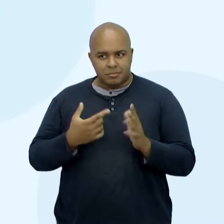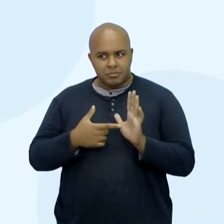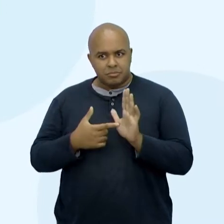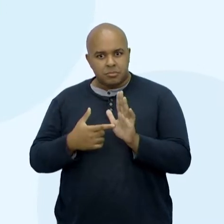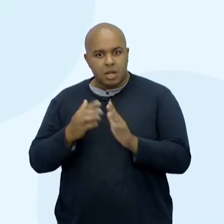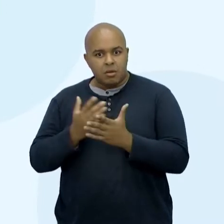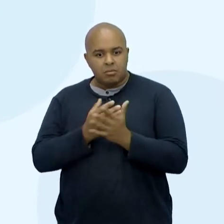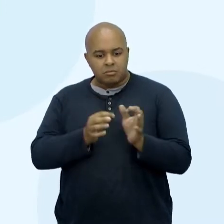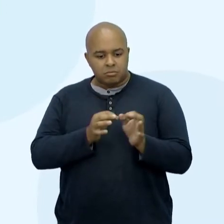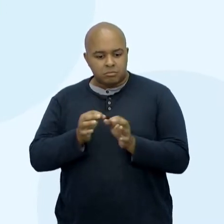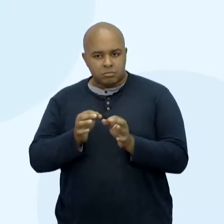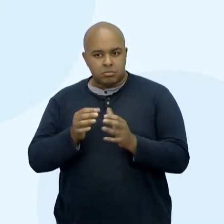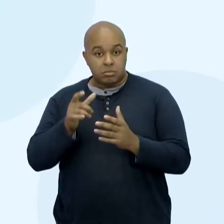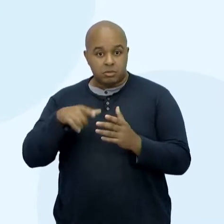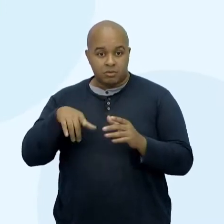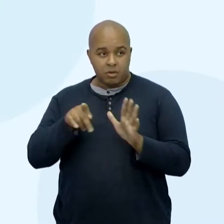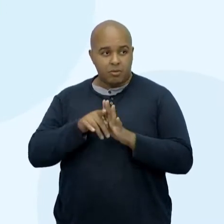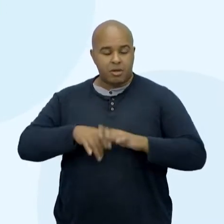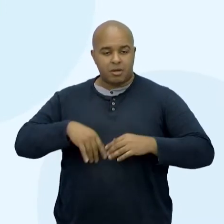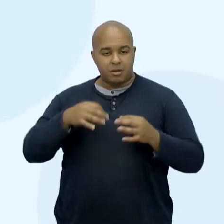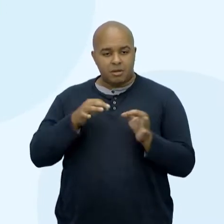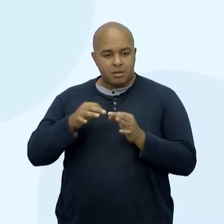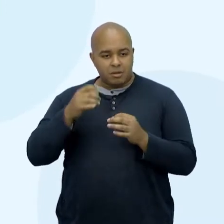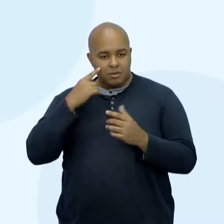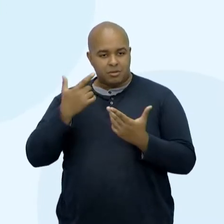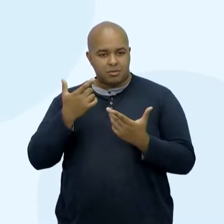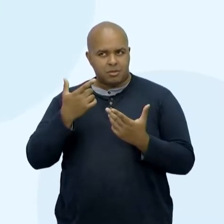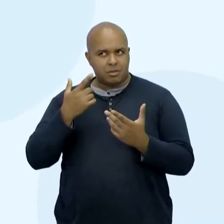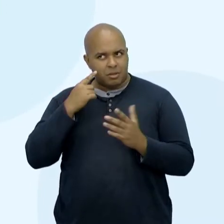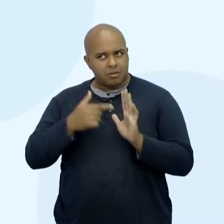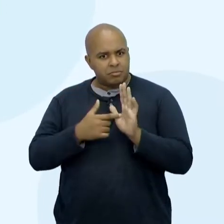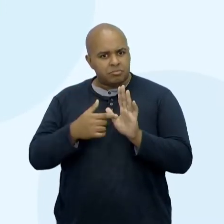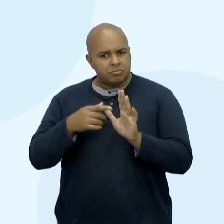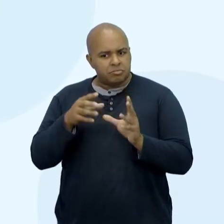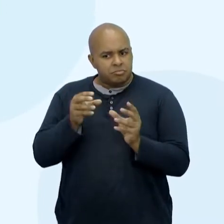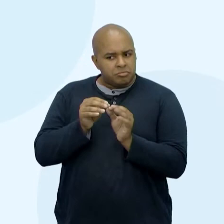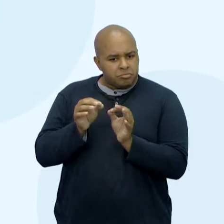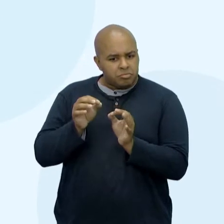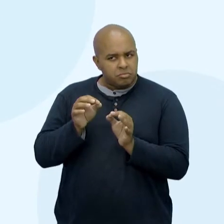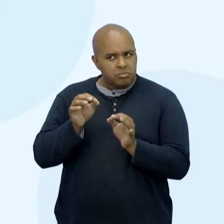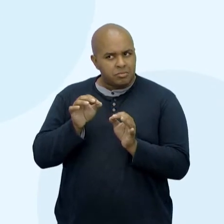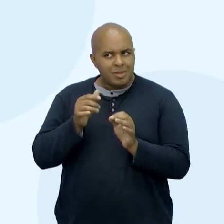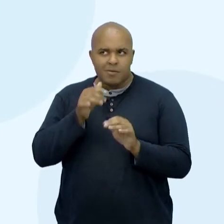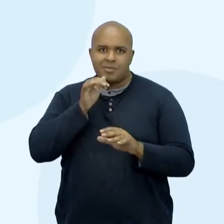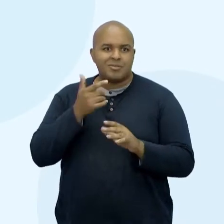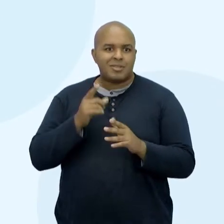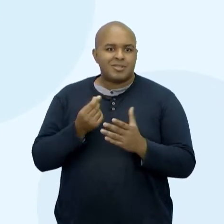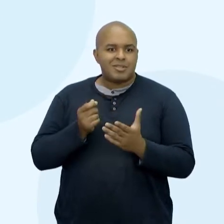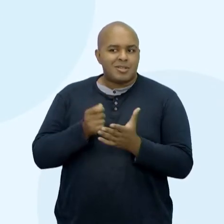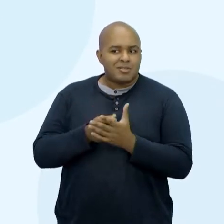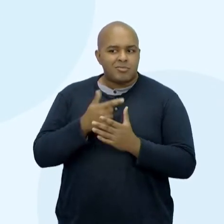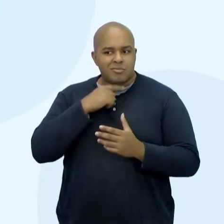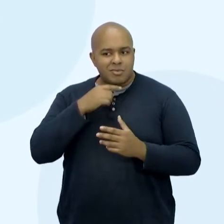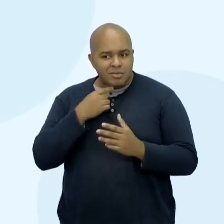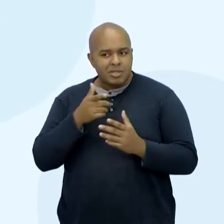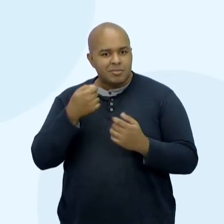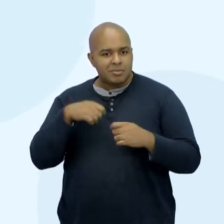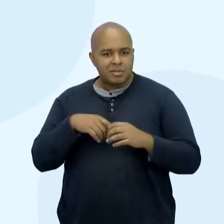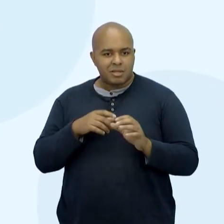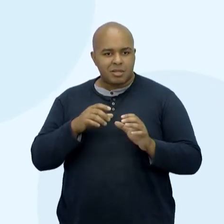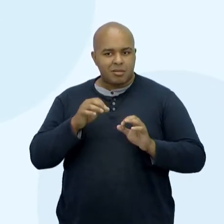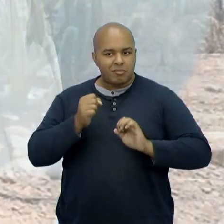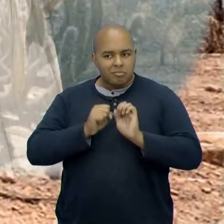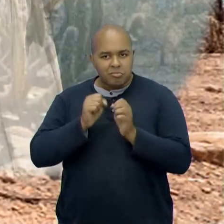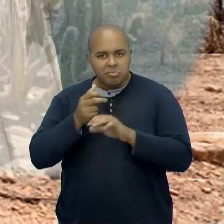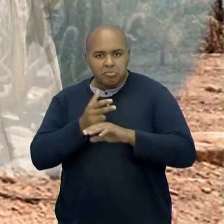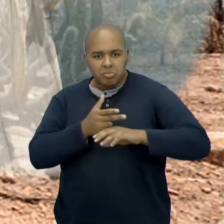para uma produtora a ideia de gravar uma videoresenha. Então você não tem dinheiro para isso, você não tem condições, você não tem equipamento, você não